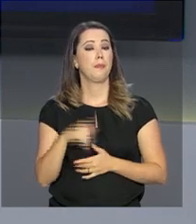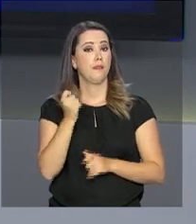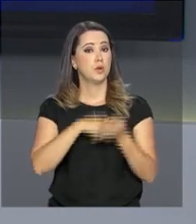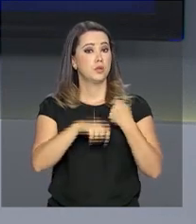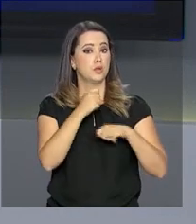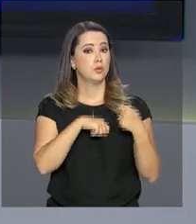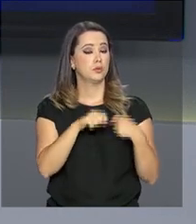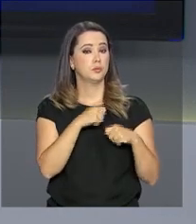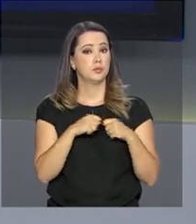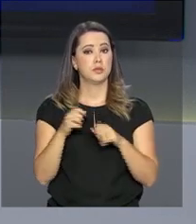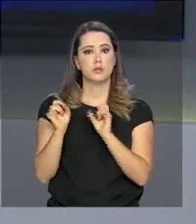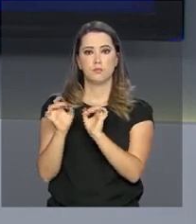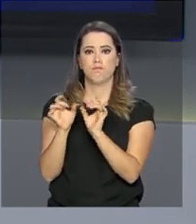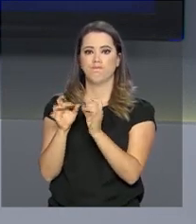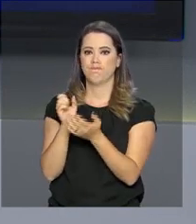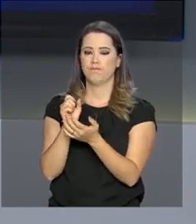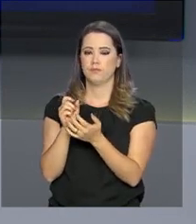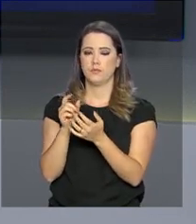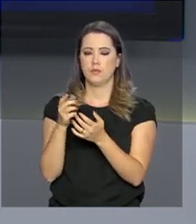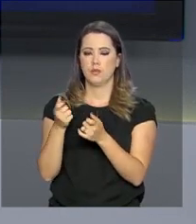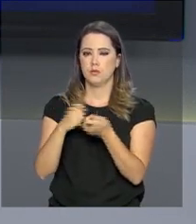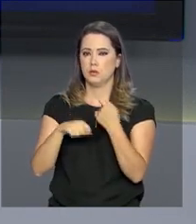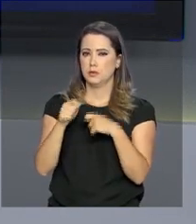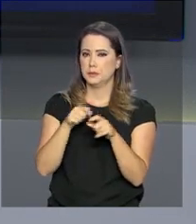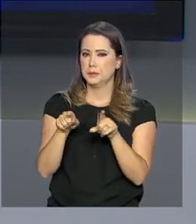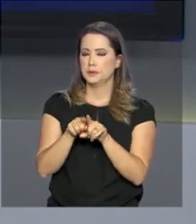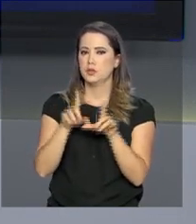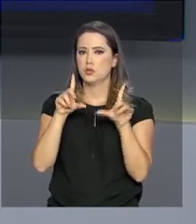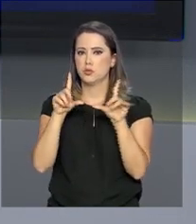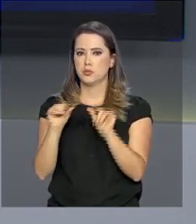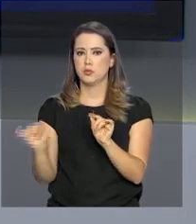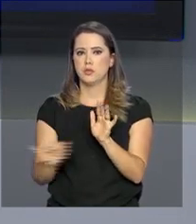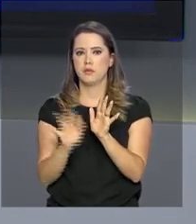financeiro reduziram a estimativa de inflação para este ano para